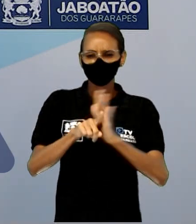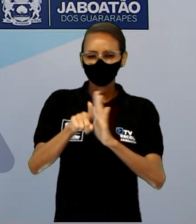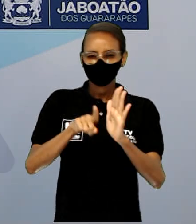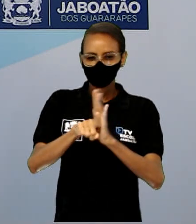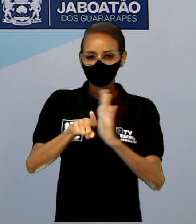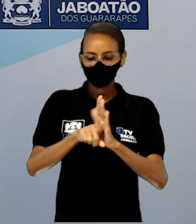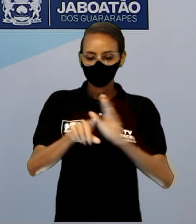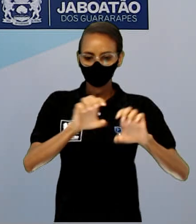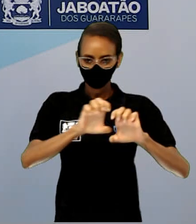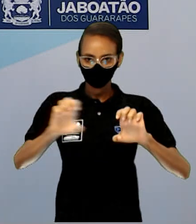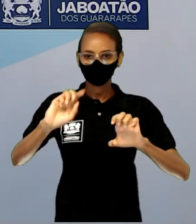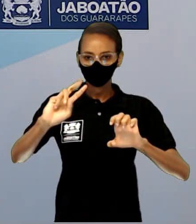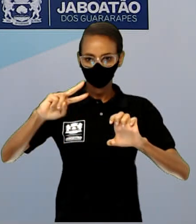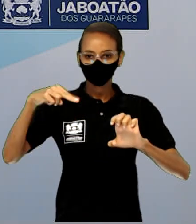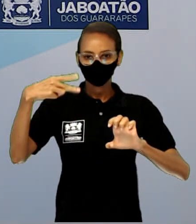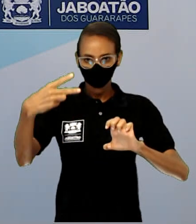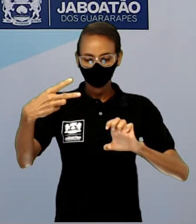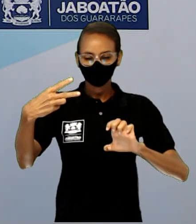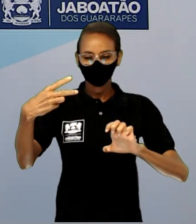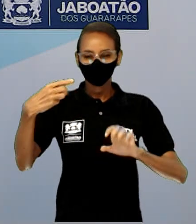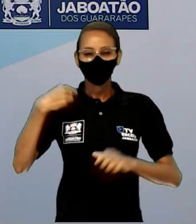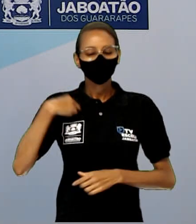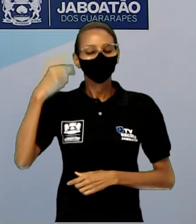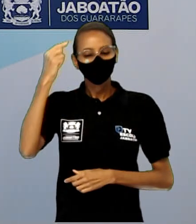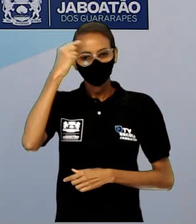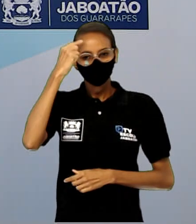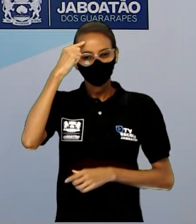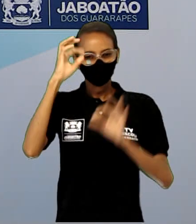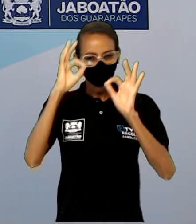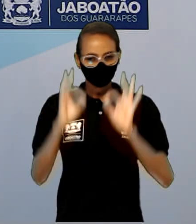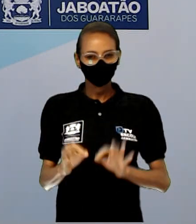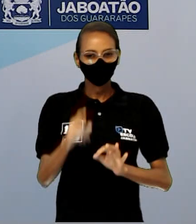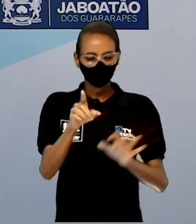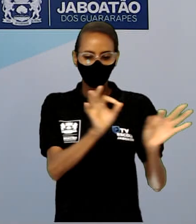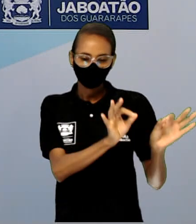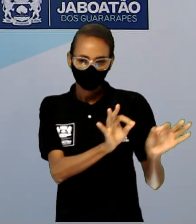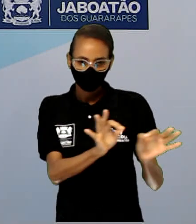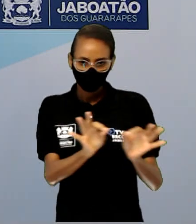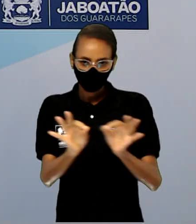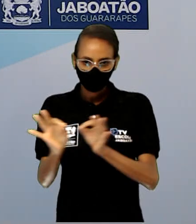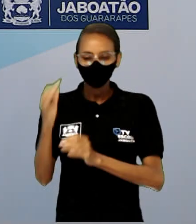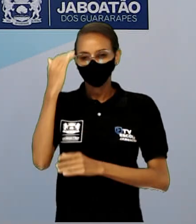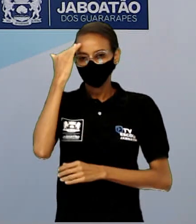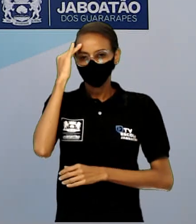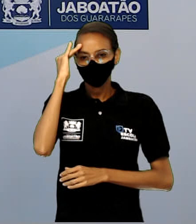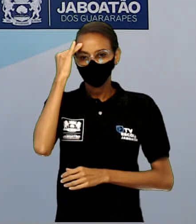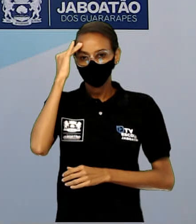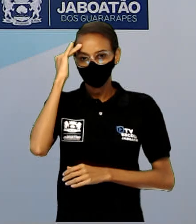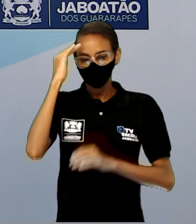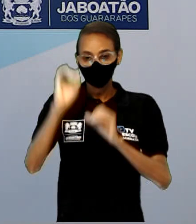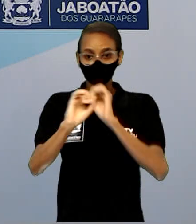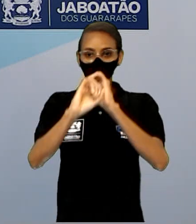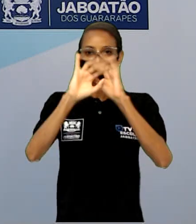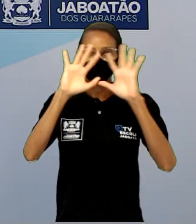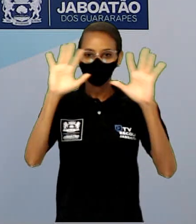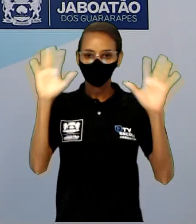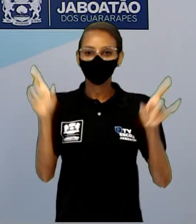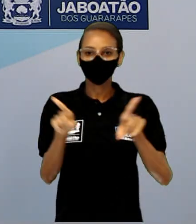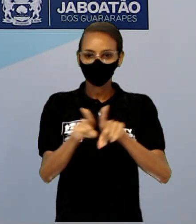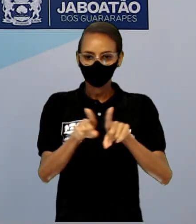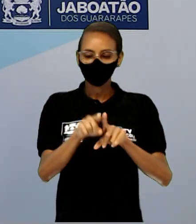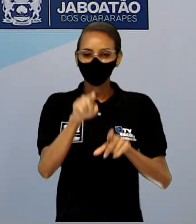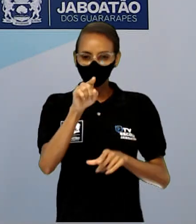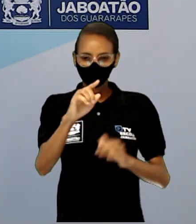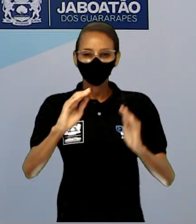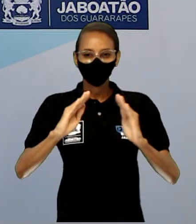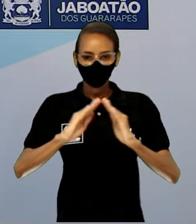equações do segundo grau. Tenho certeza que você vai nos acompanhar aqui, vai entender, vai compreender e vai também fazer algumas questões